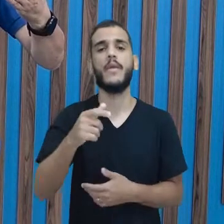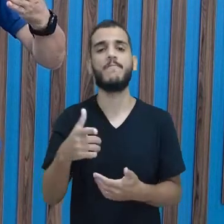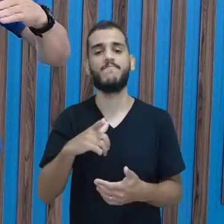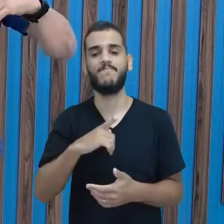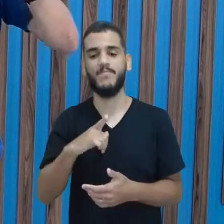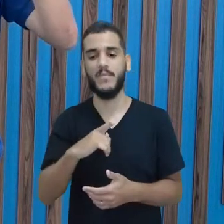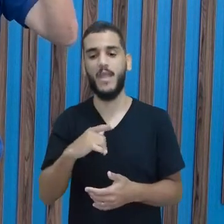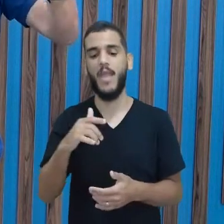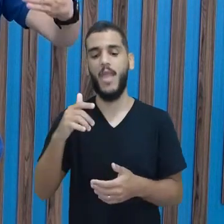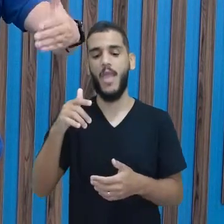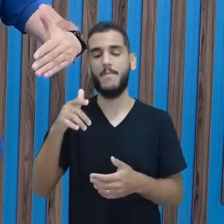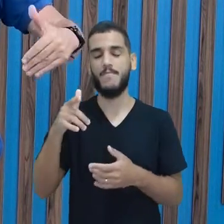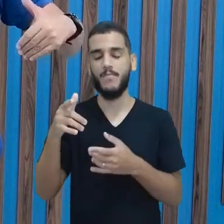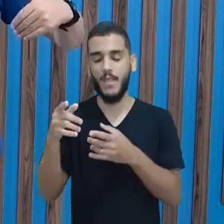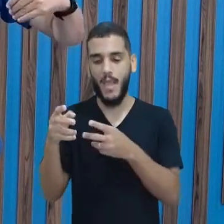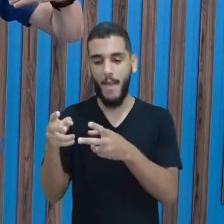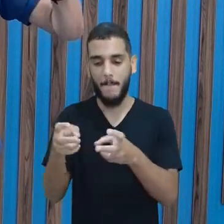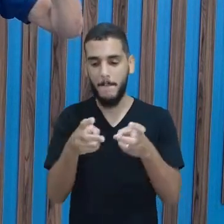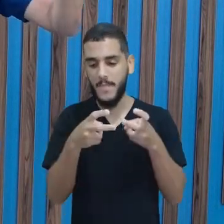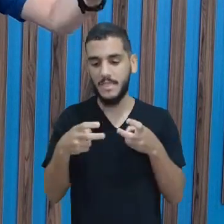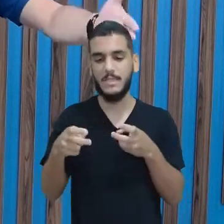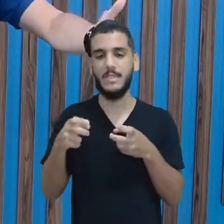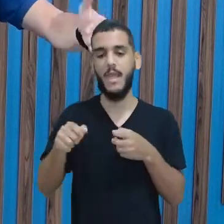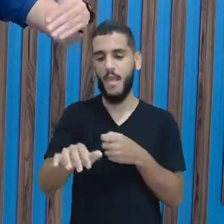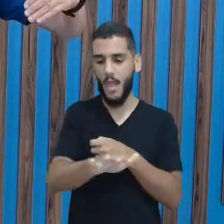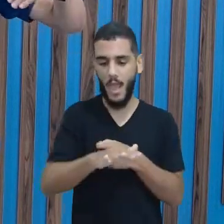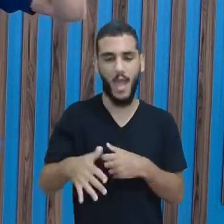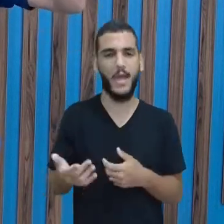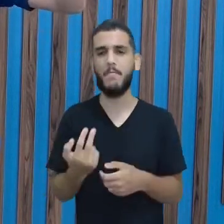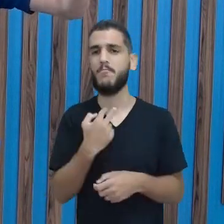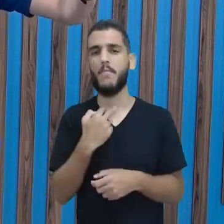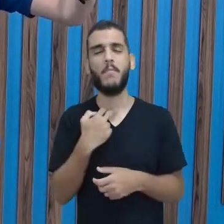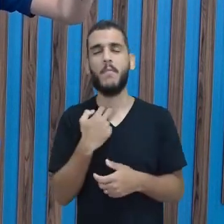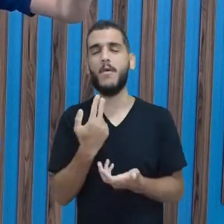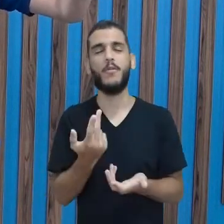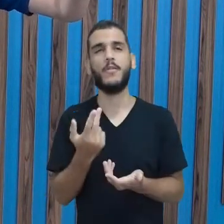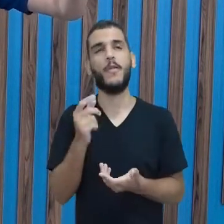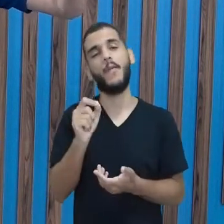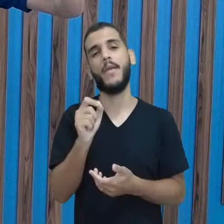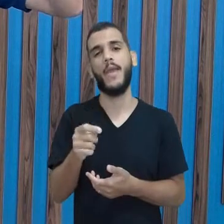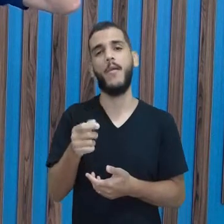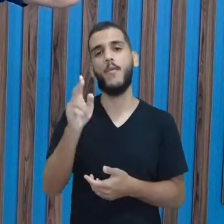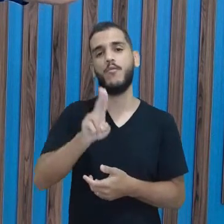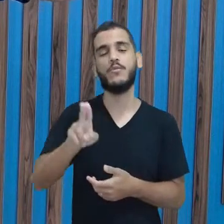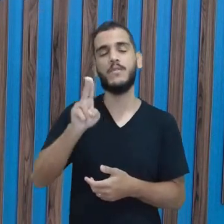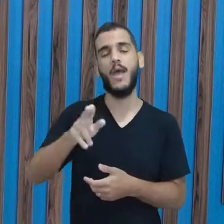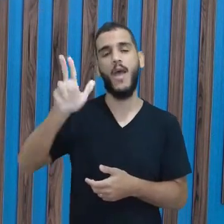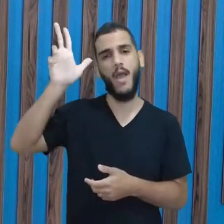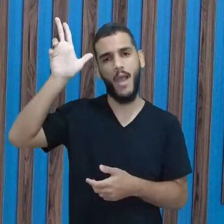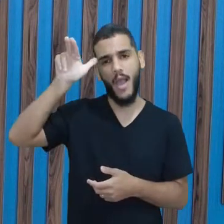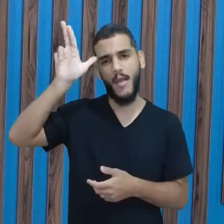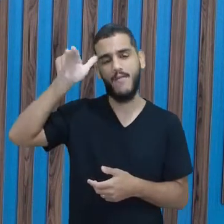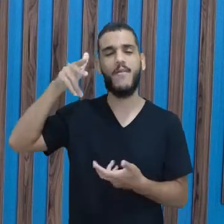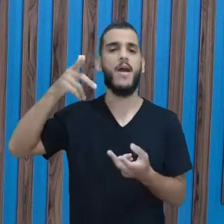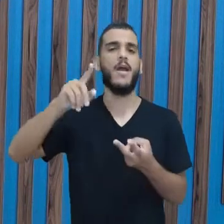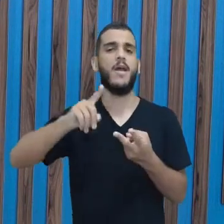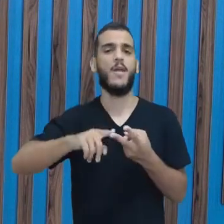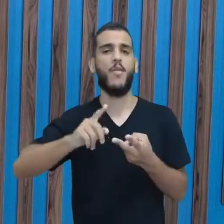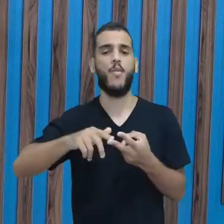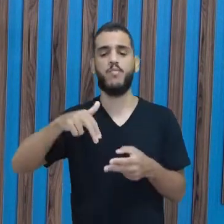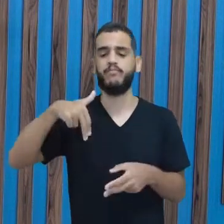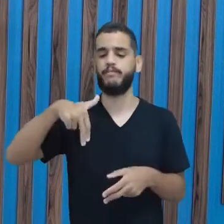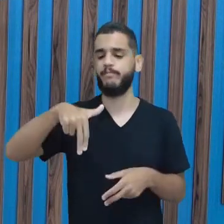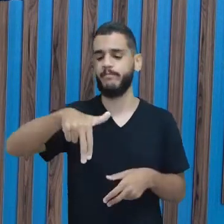obra, se deslocar a cavalo, né, a pé ou de carro, né? mas um drone já faz